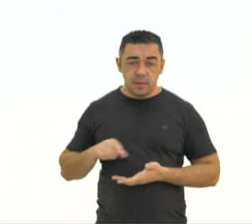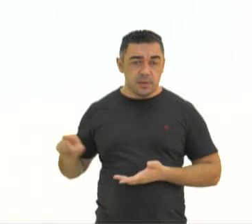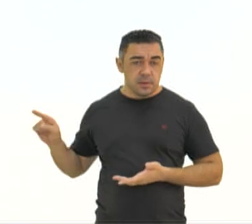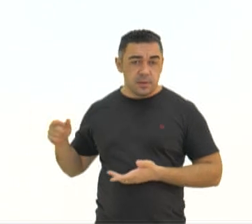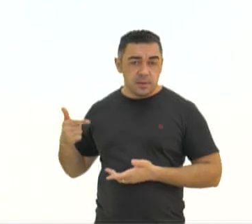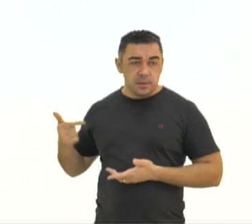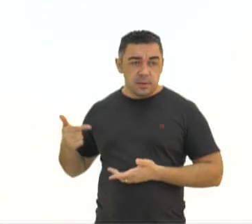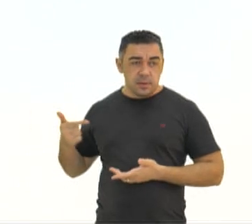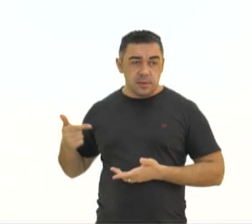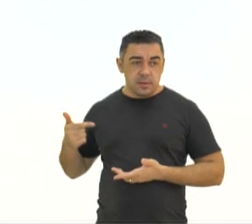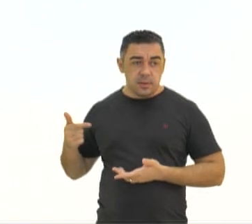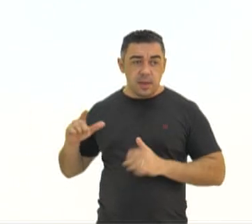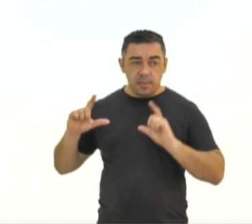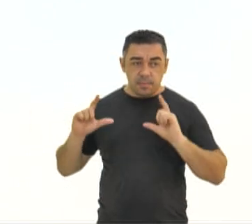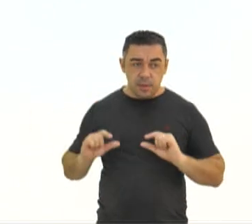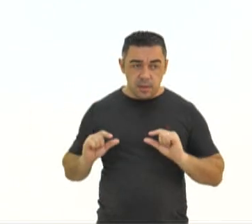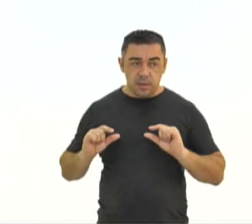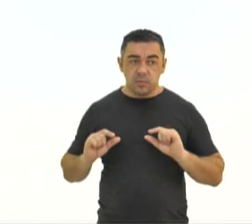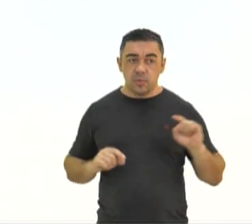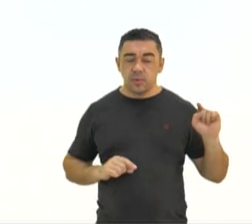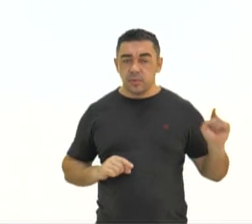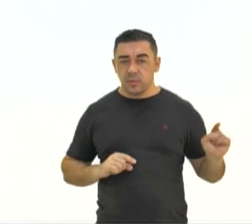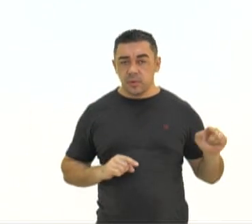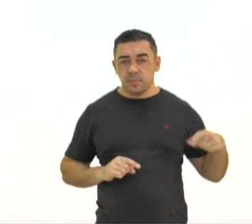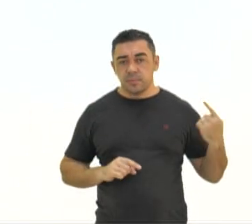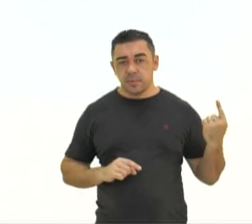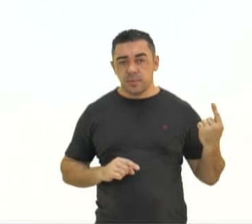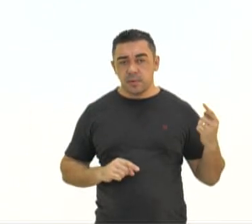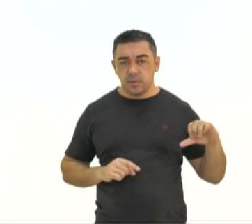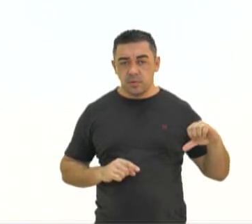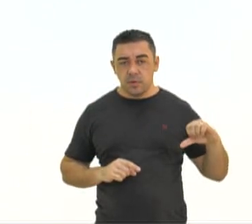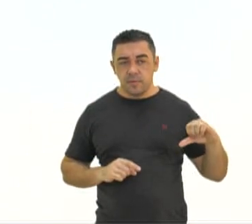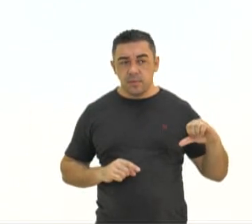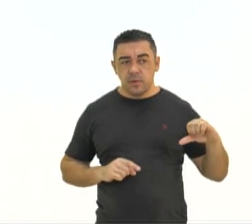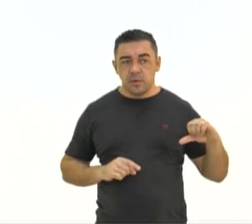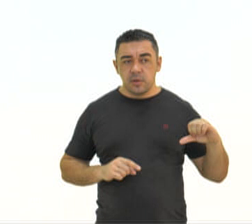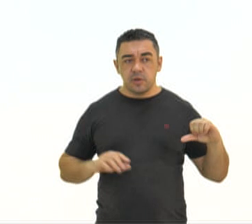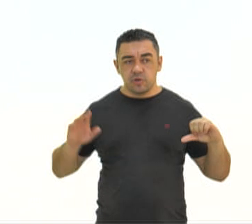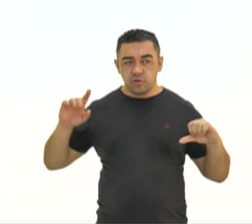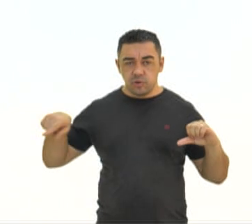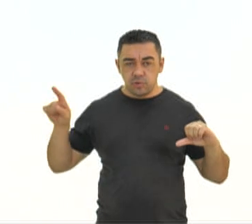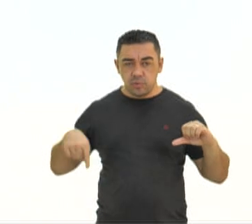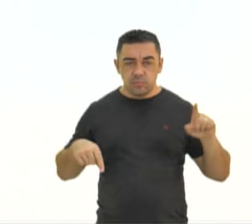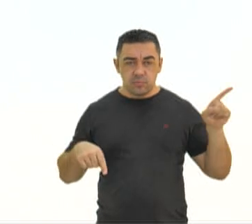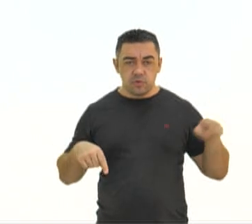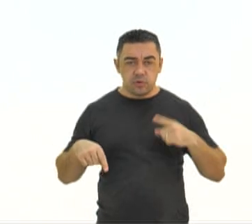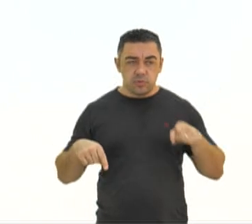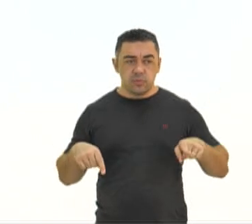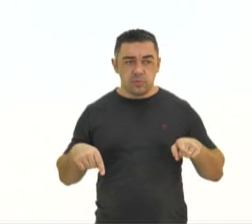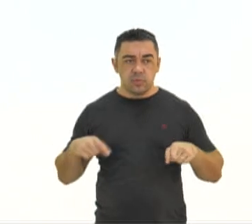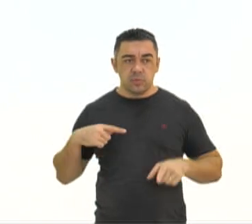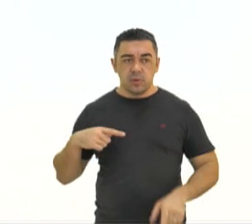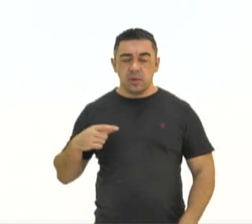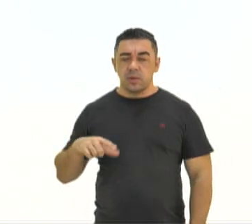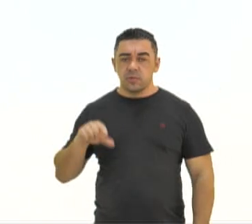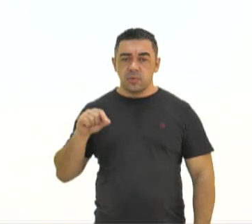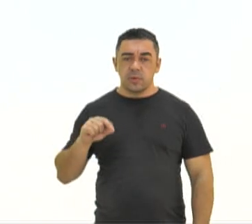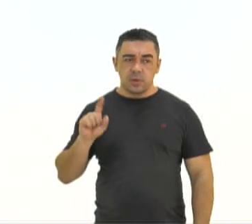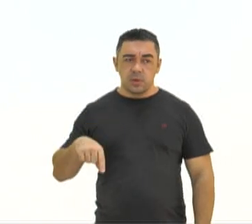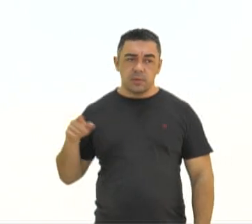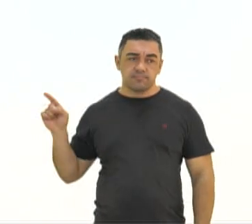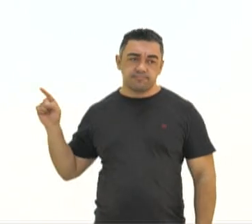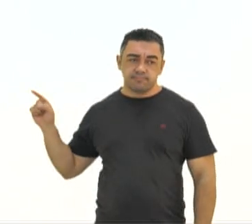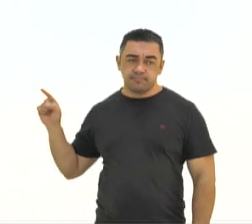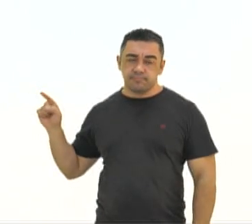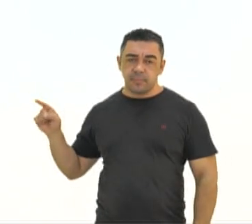segunda opção, ele é menor, né, do que na minha primeira opção. Então, eu elimino esses dois casos e fico com apenas esse